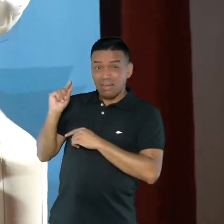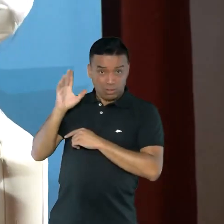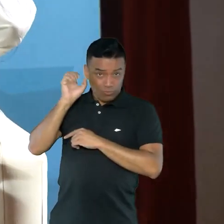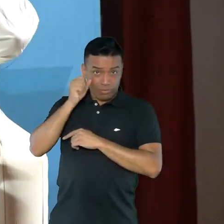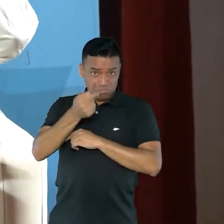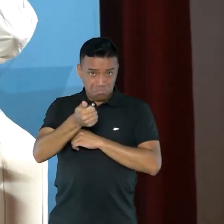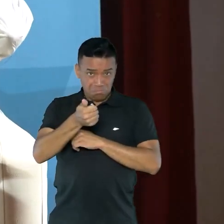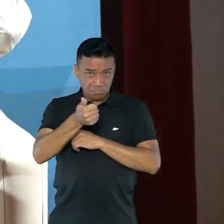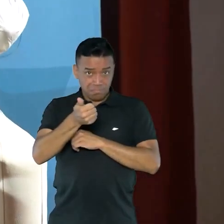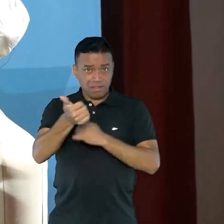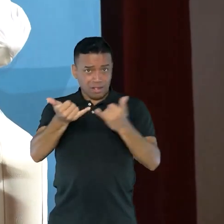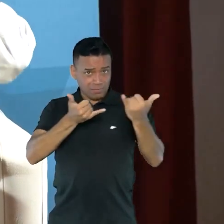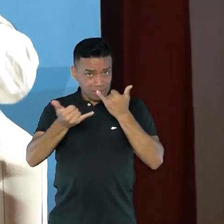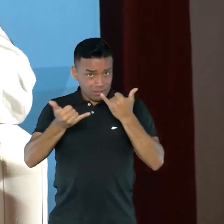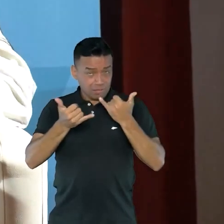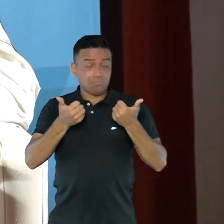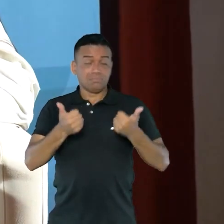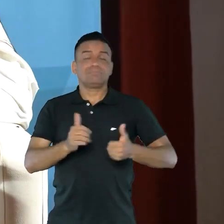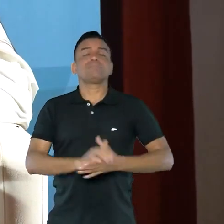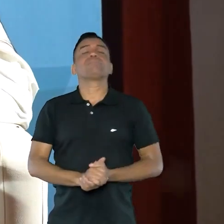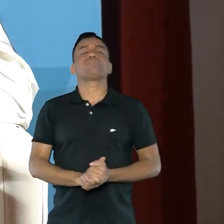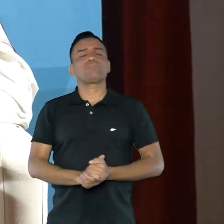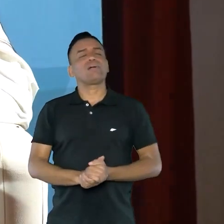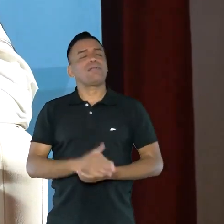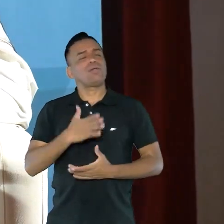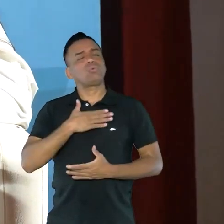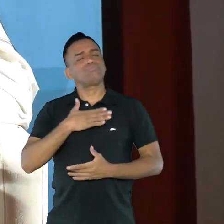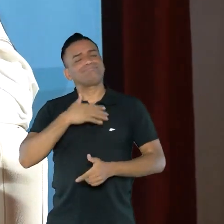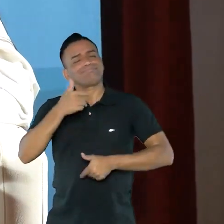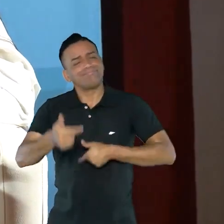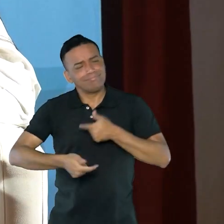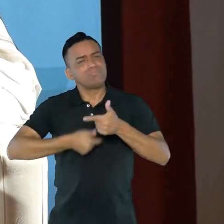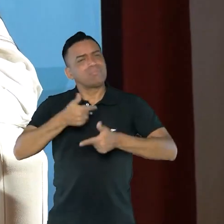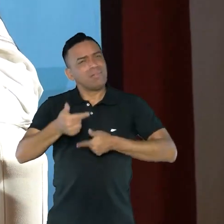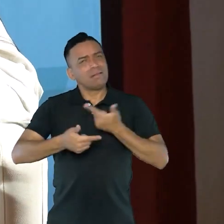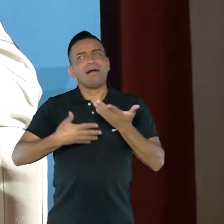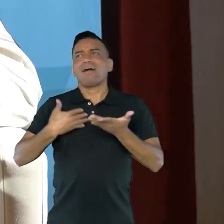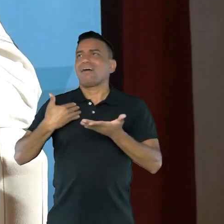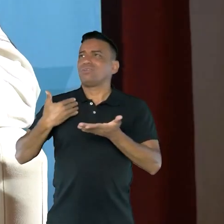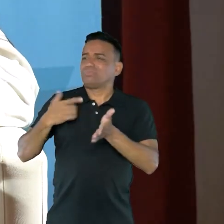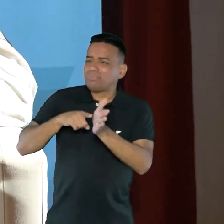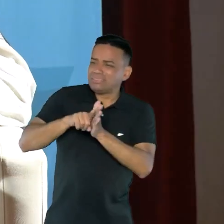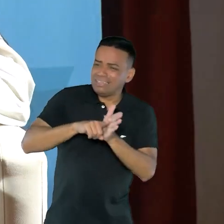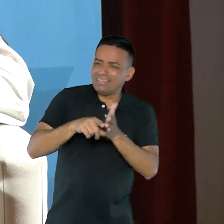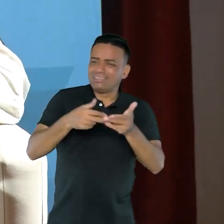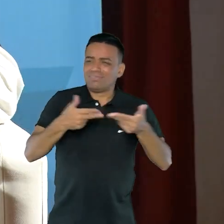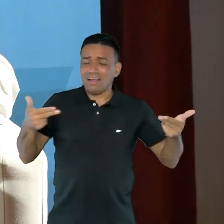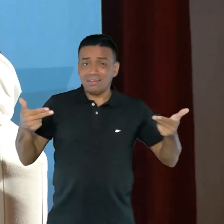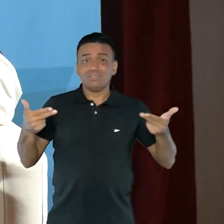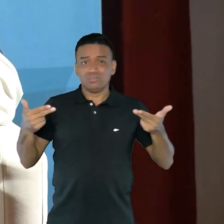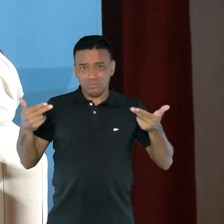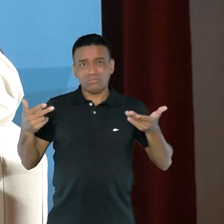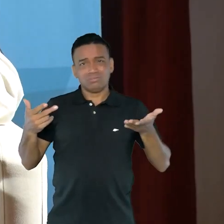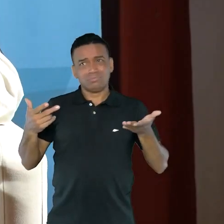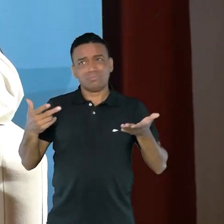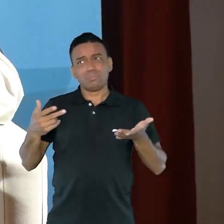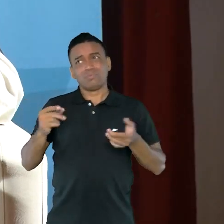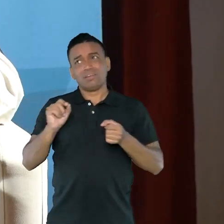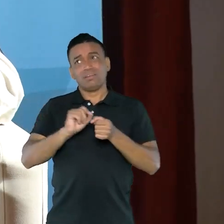avisam. Então eu tenho feito esse trabalho, e não só eu, né? Eu faço